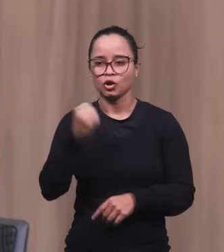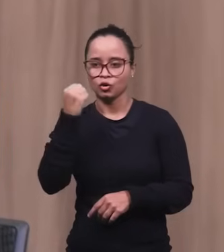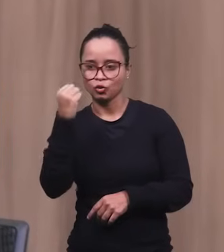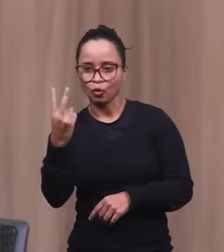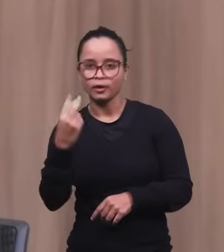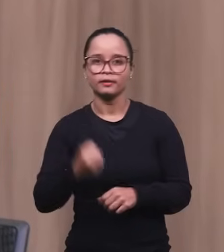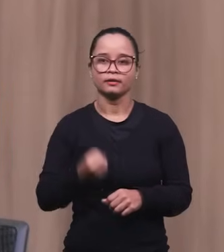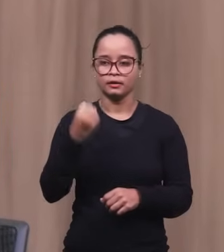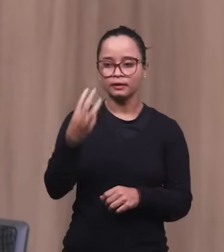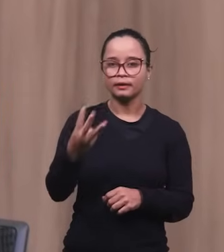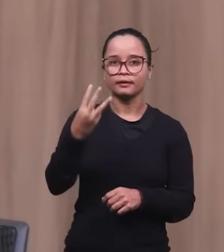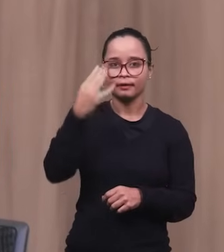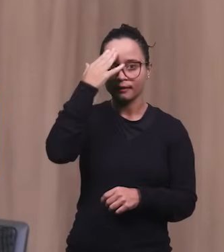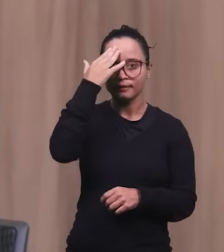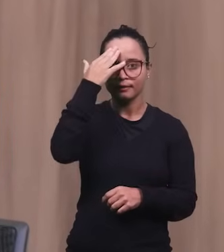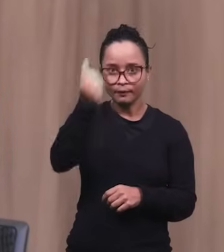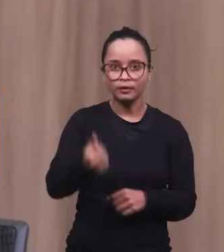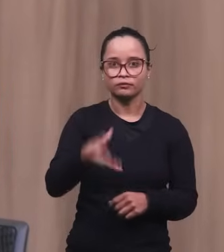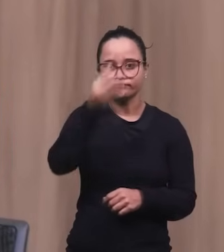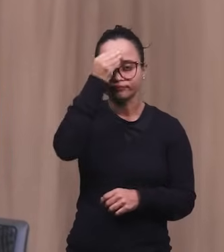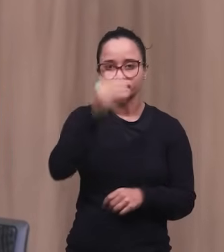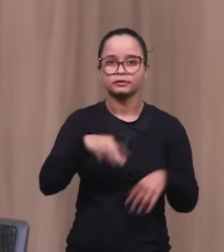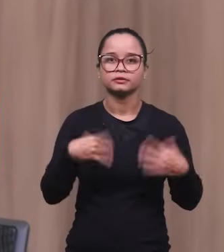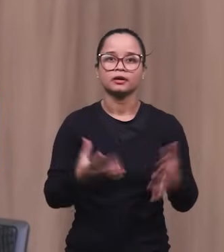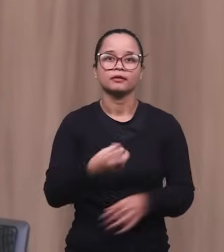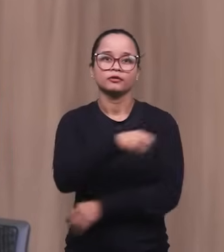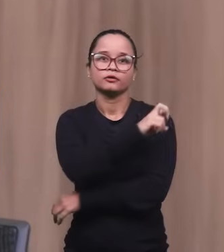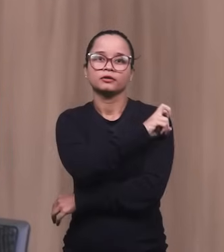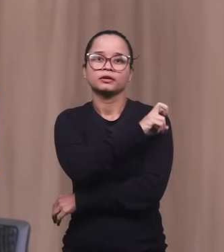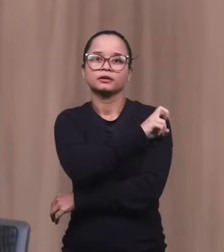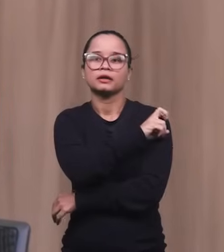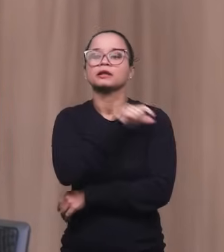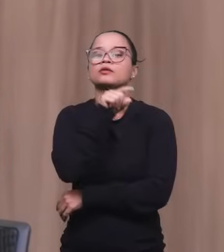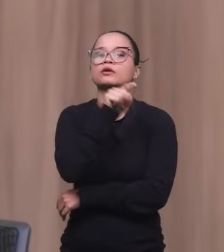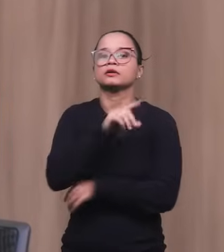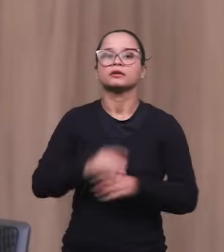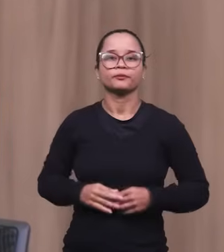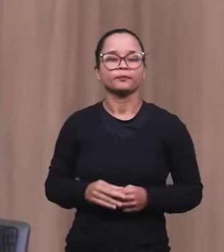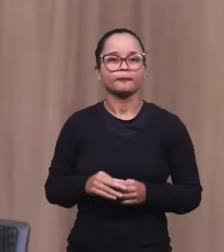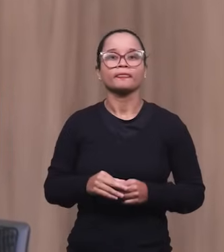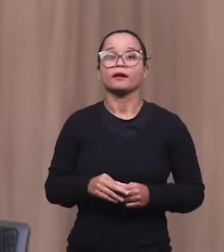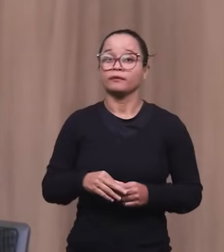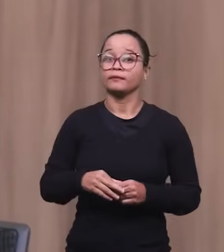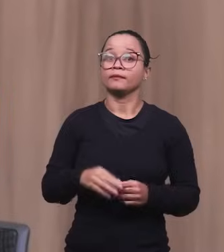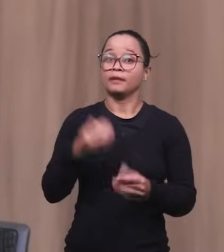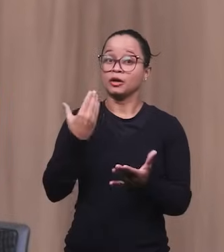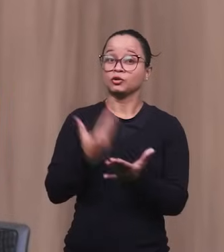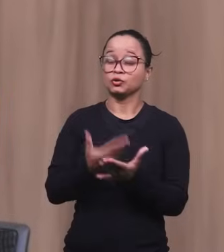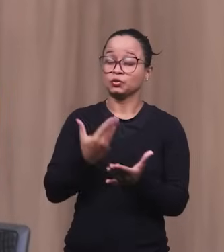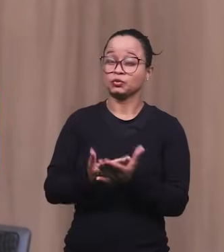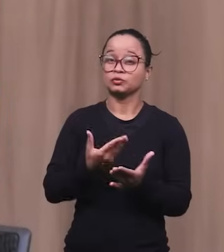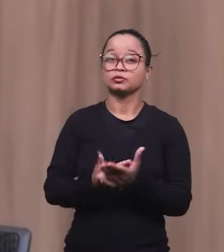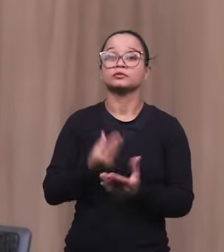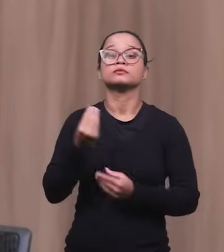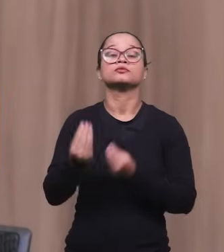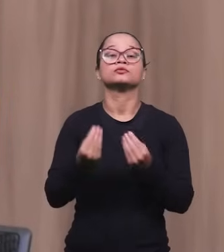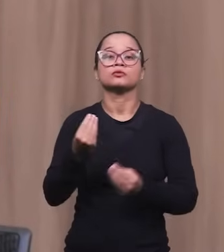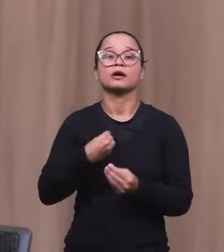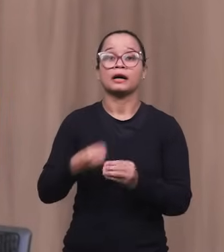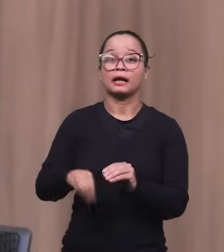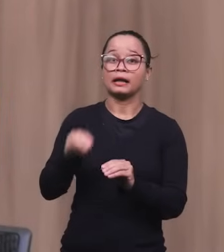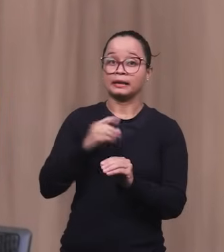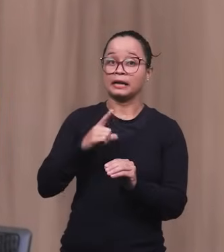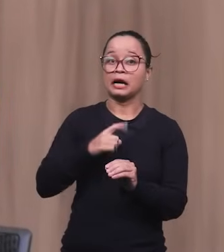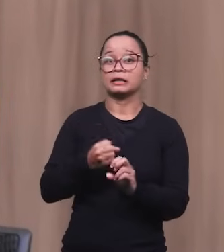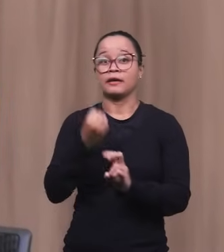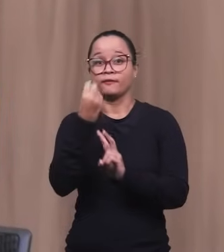isso está na legislação. É a base. Então, ela vai chegar no 5º ano, ela vai estudar fração e porcentagem, por exemplo, é a